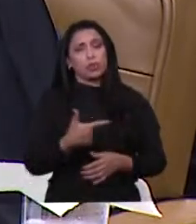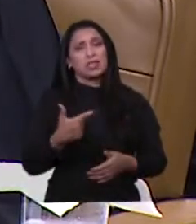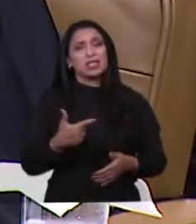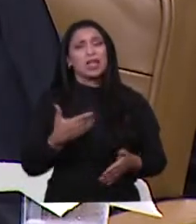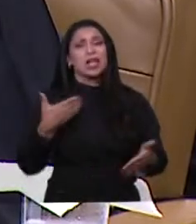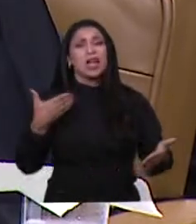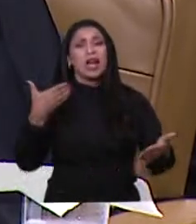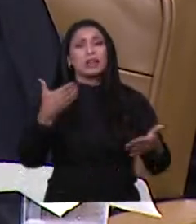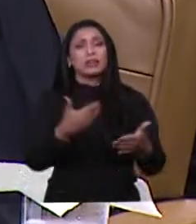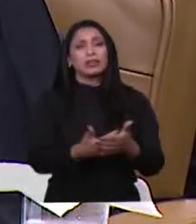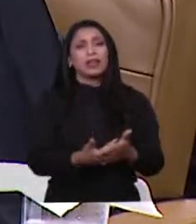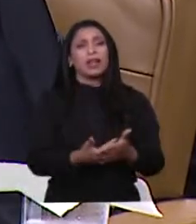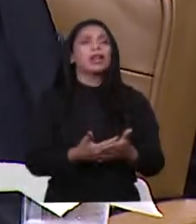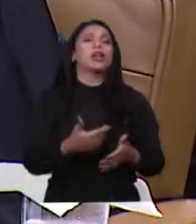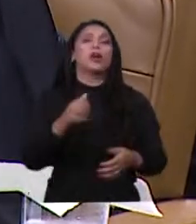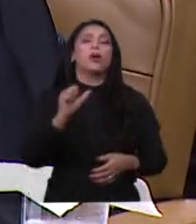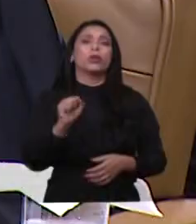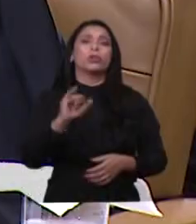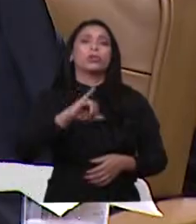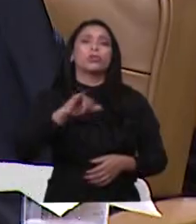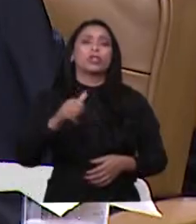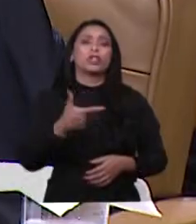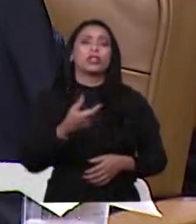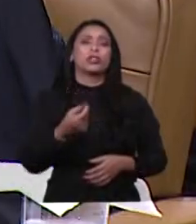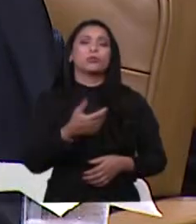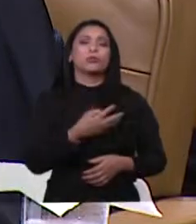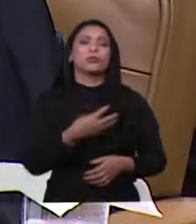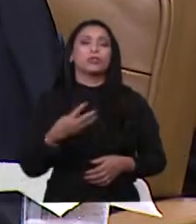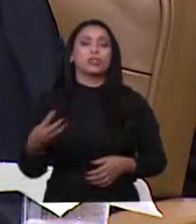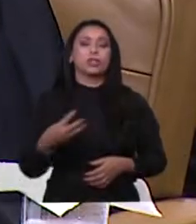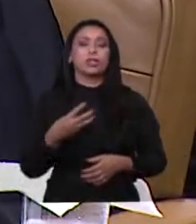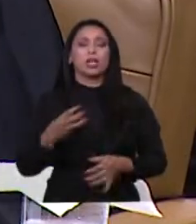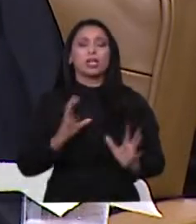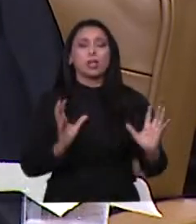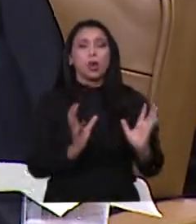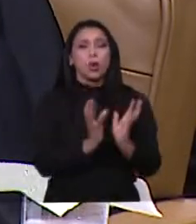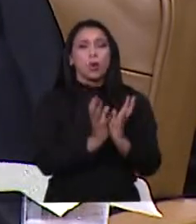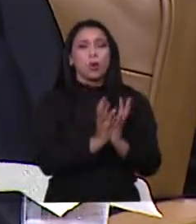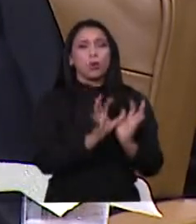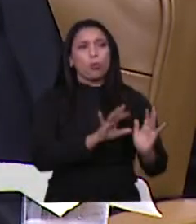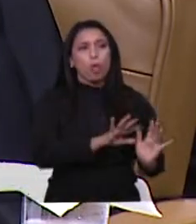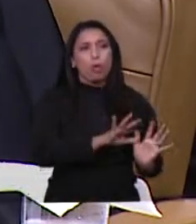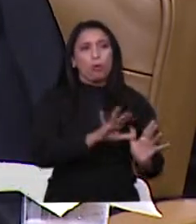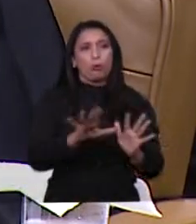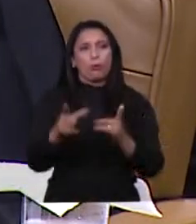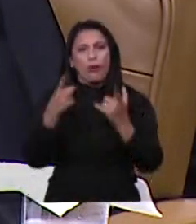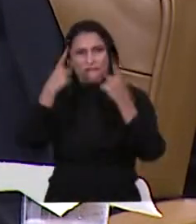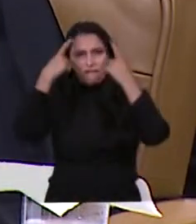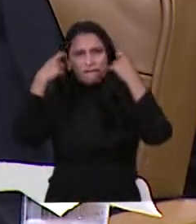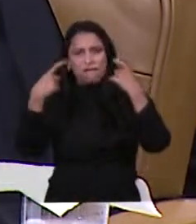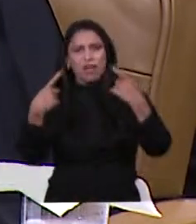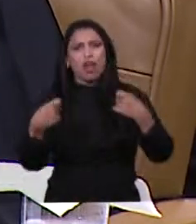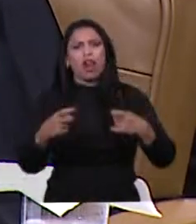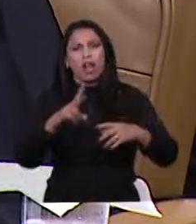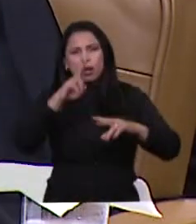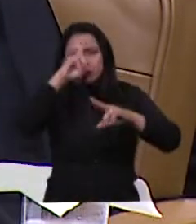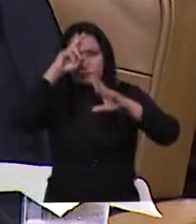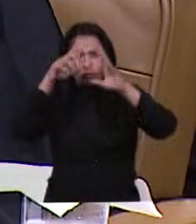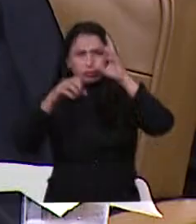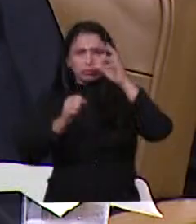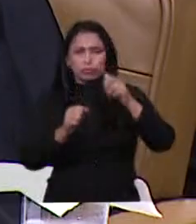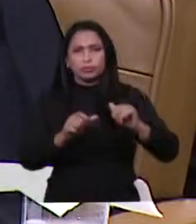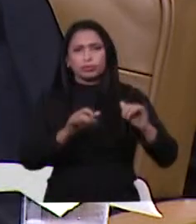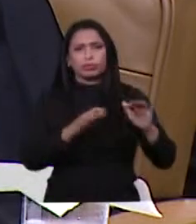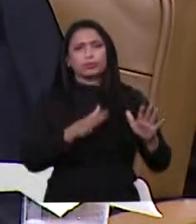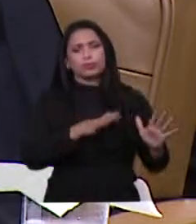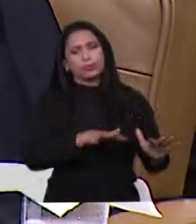janeiro de 2023. A turba violenta encontrava-se associada em ação orquestrada, conforme